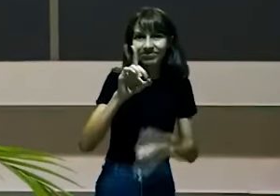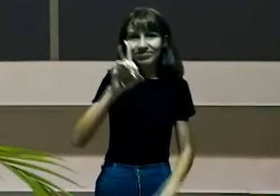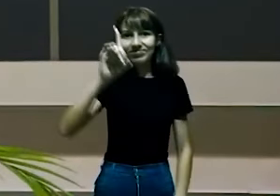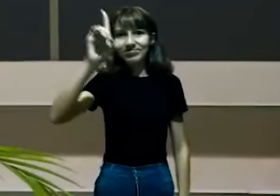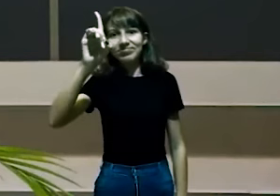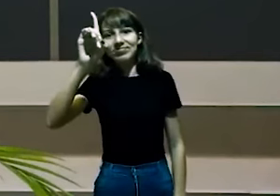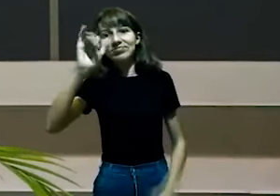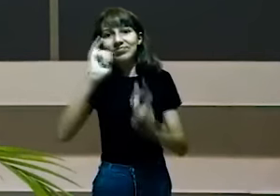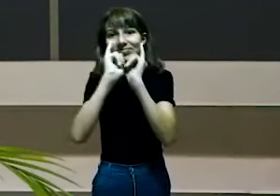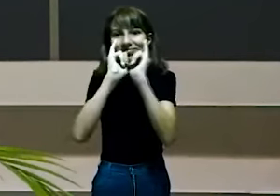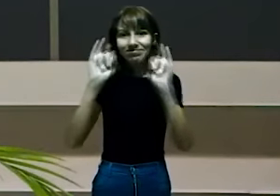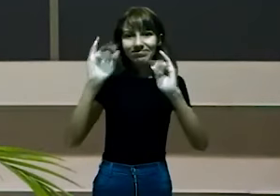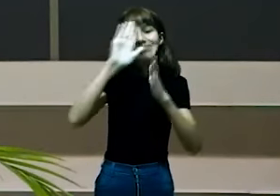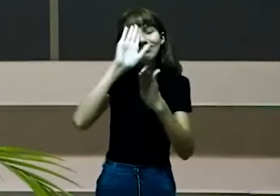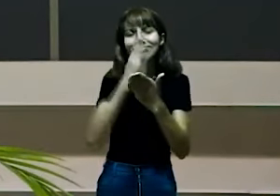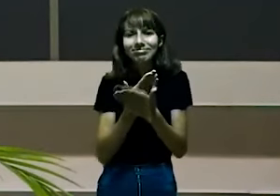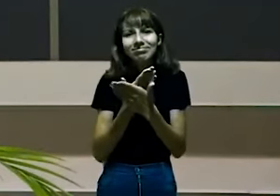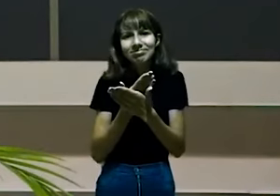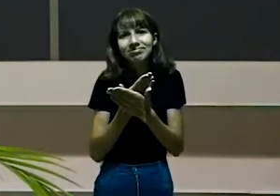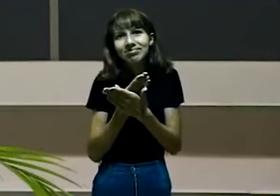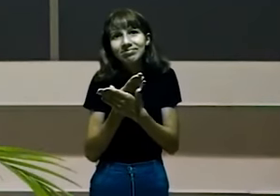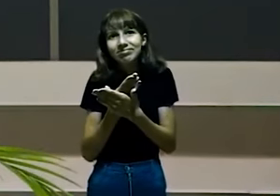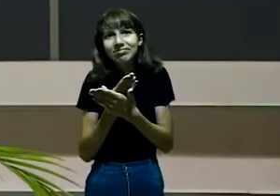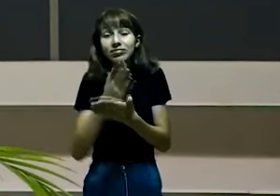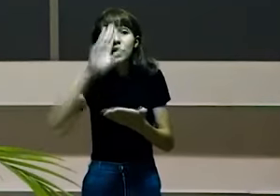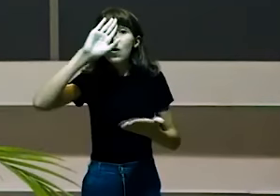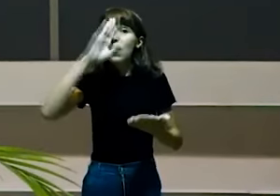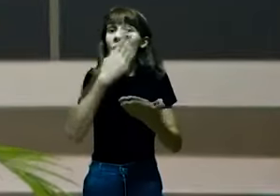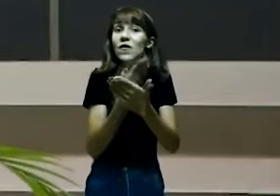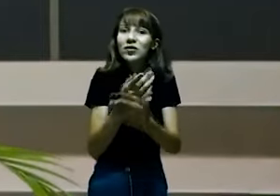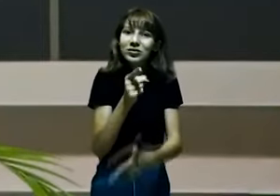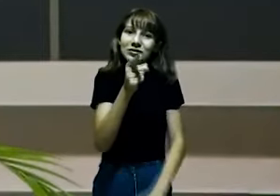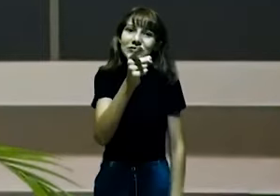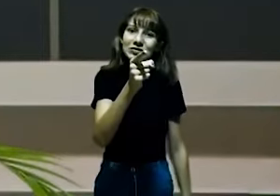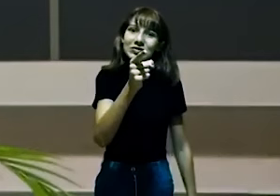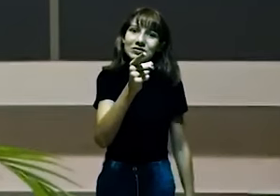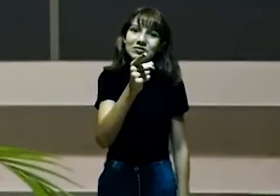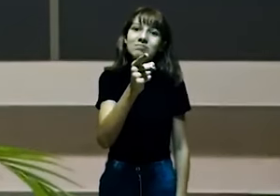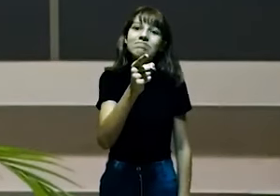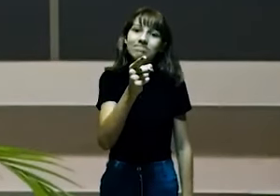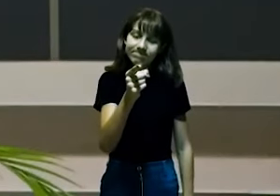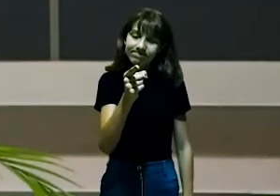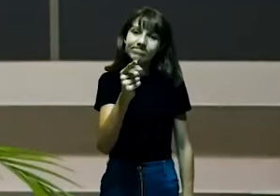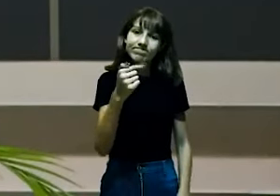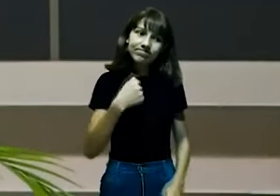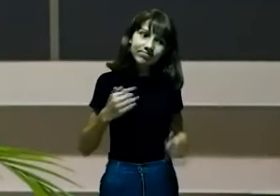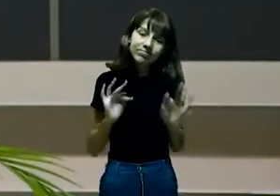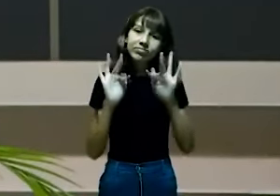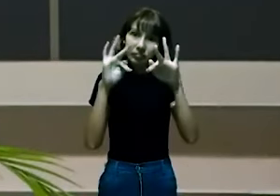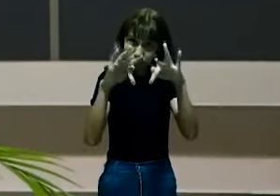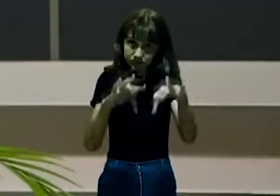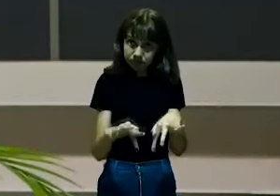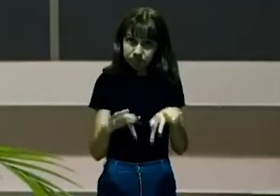eu ainda posto eu ainda confio e eu vou terminar a obra